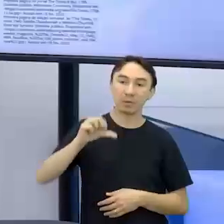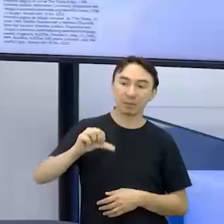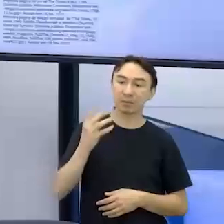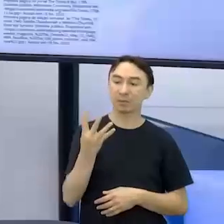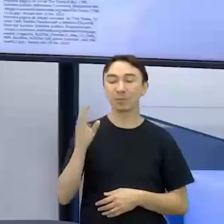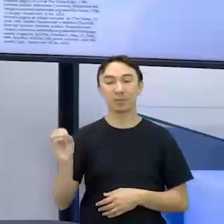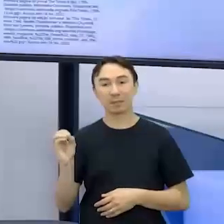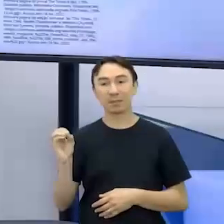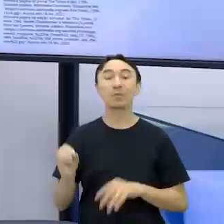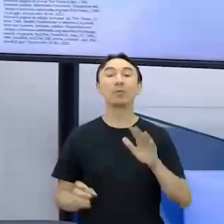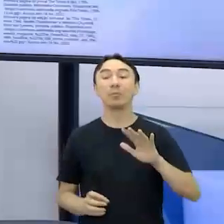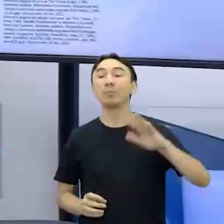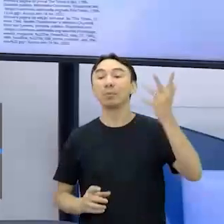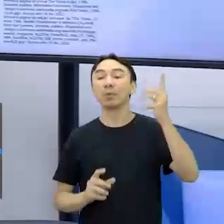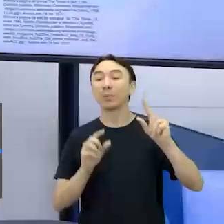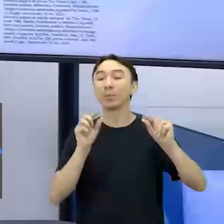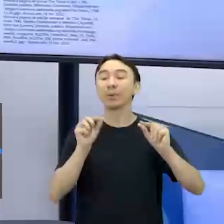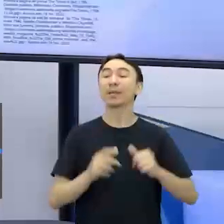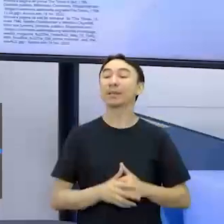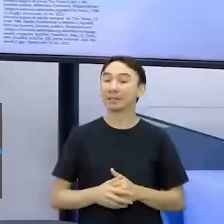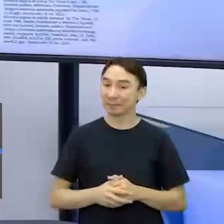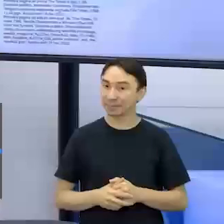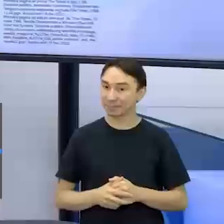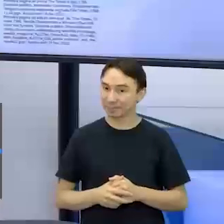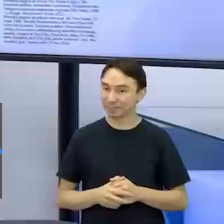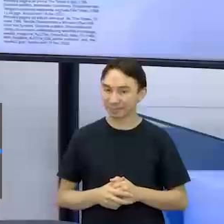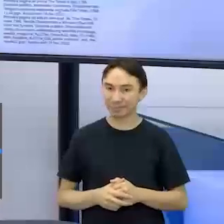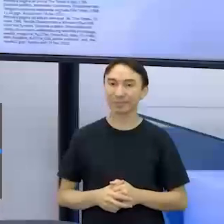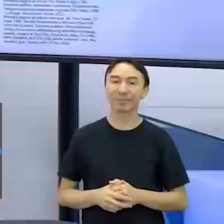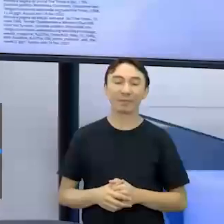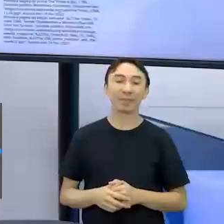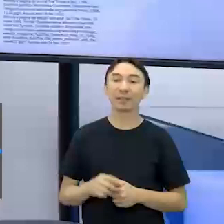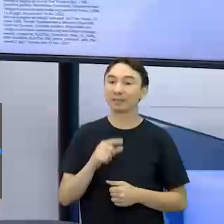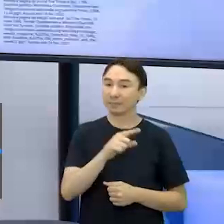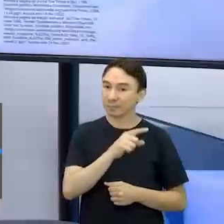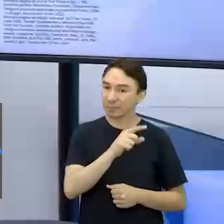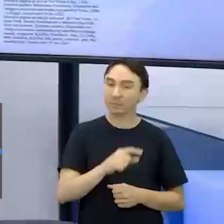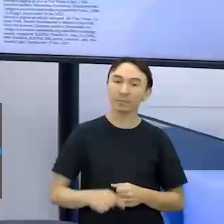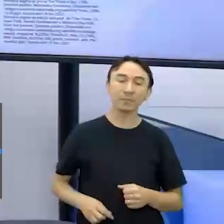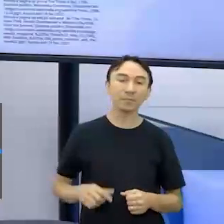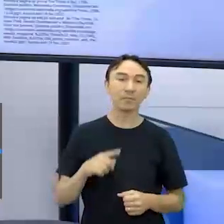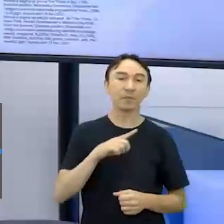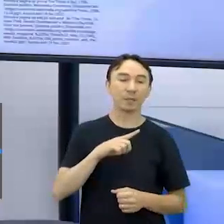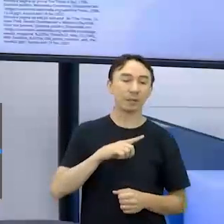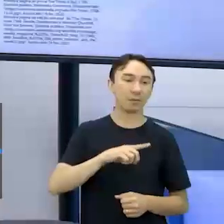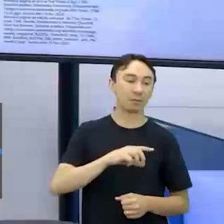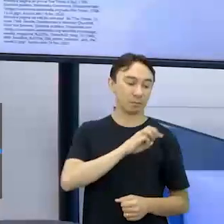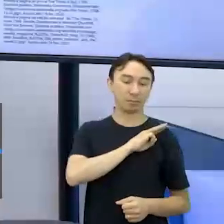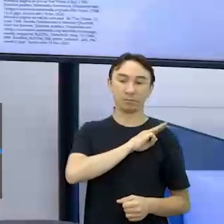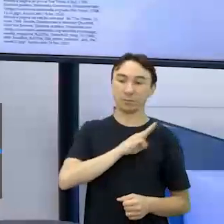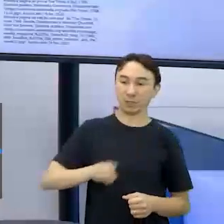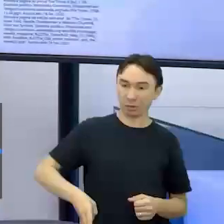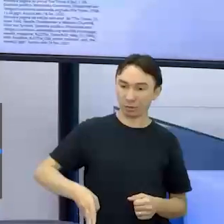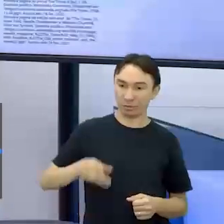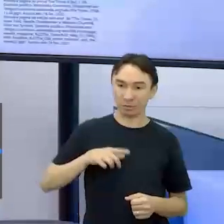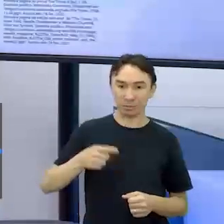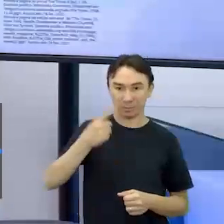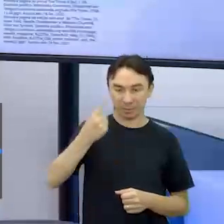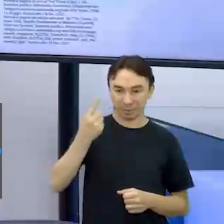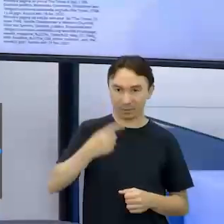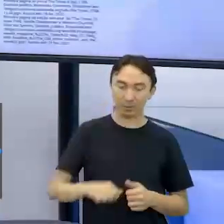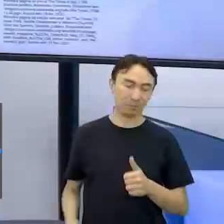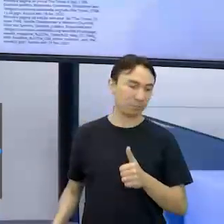dia 15 de maio de 1940? O primeiro-ministro foi trocado e deram posse ao Winston Churchill, que